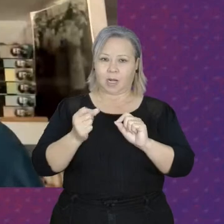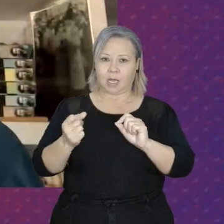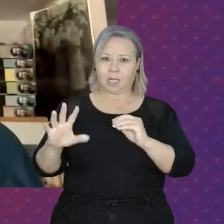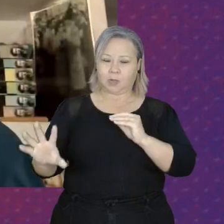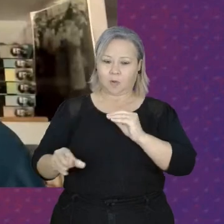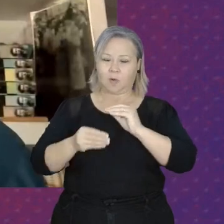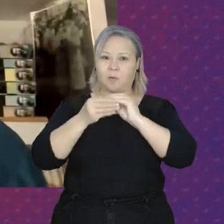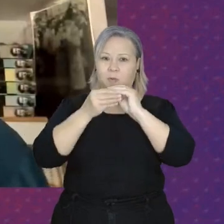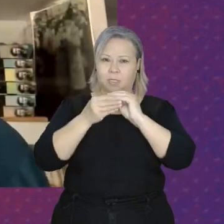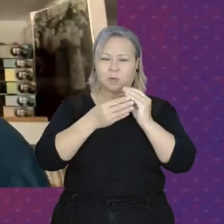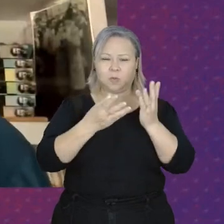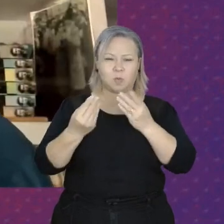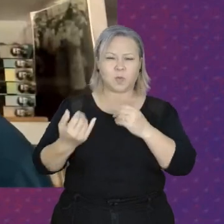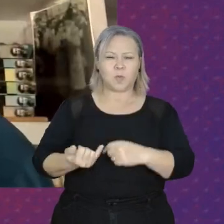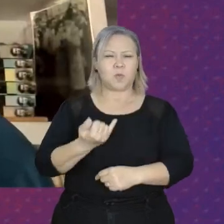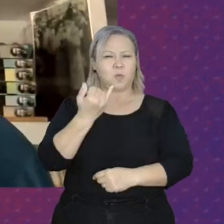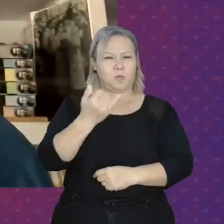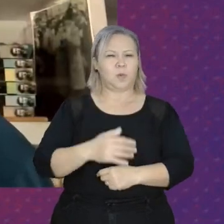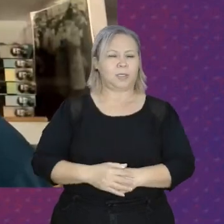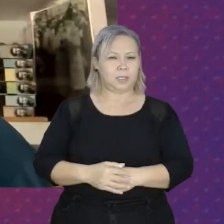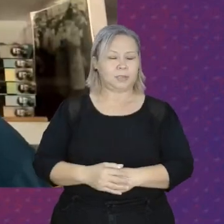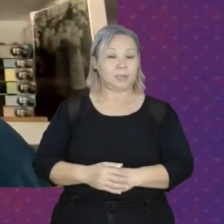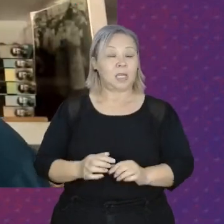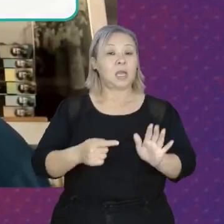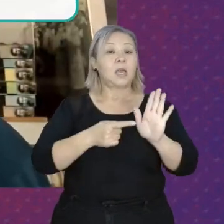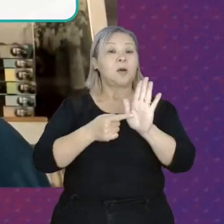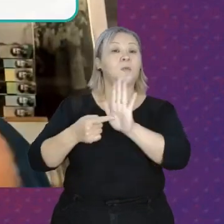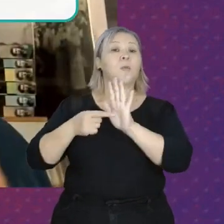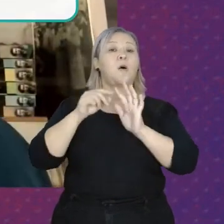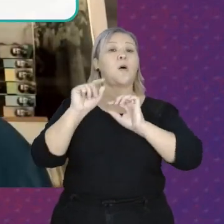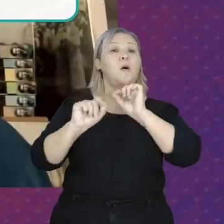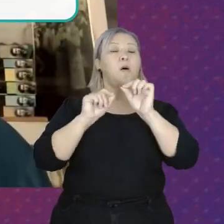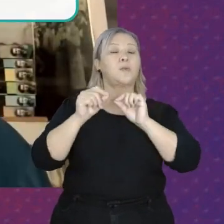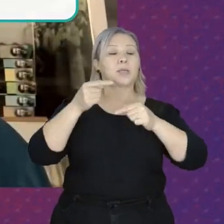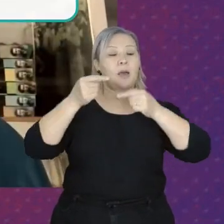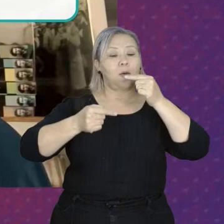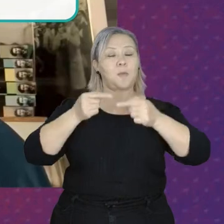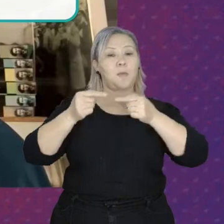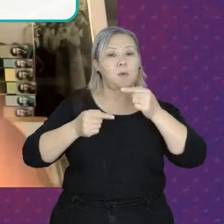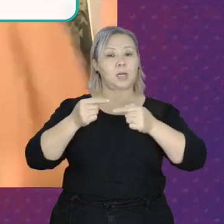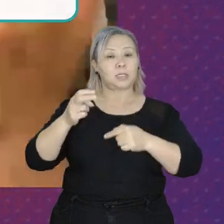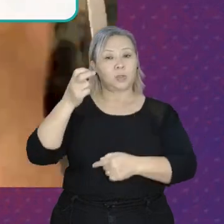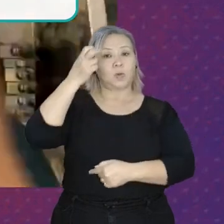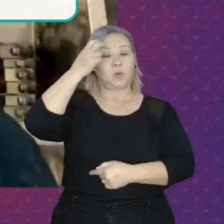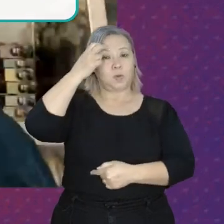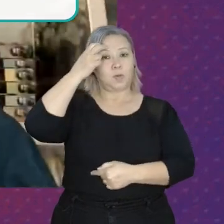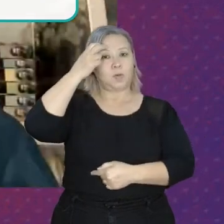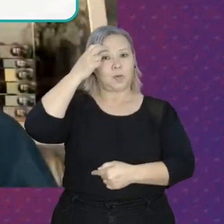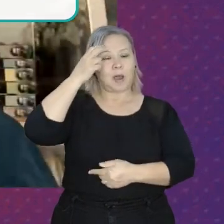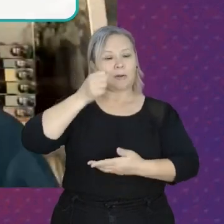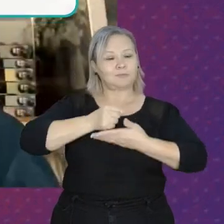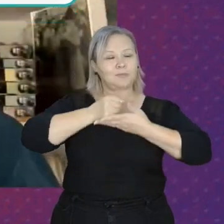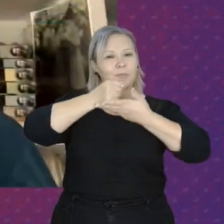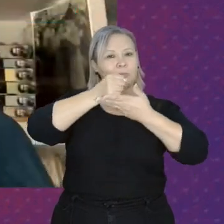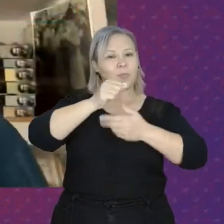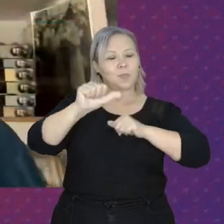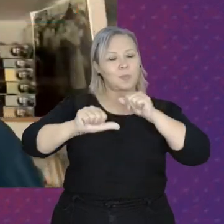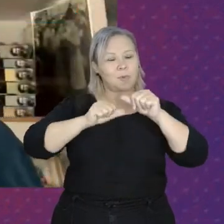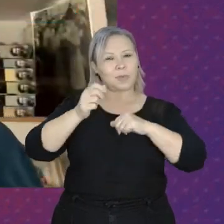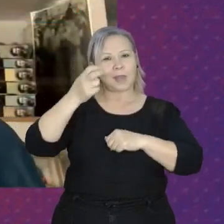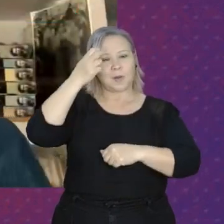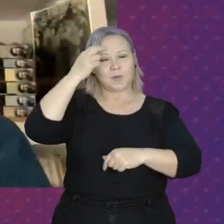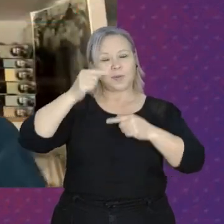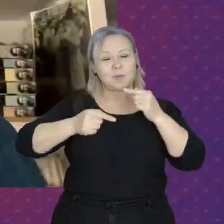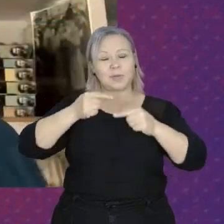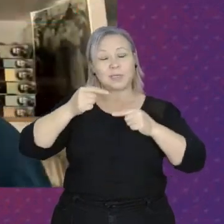fato ele é muito importante, mostra que a política cultural contribui para a mudança da cultura